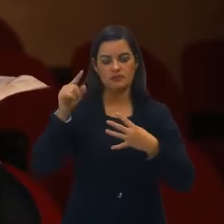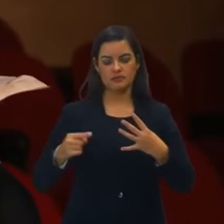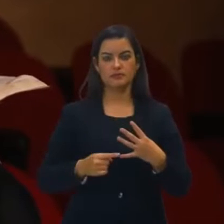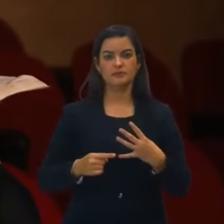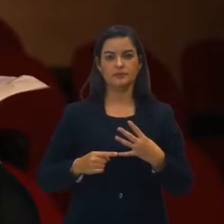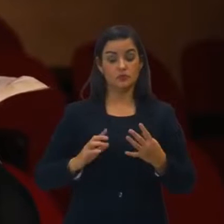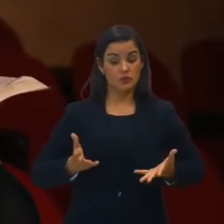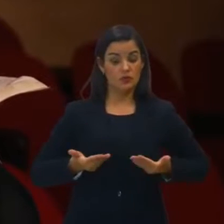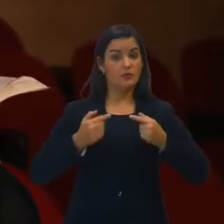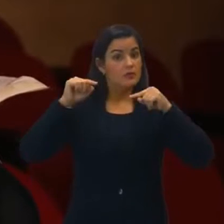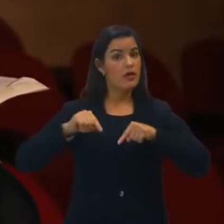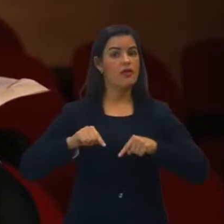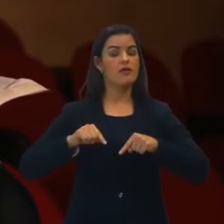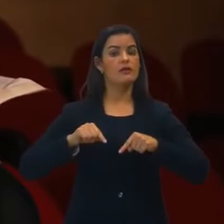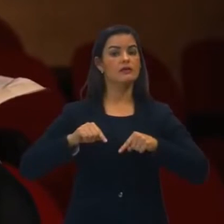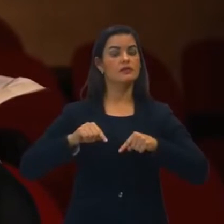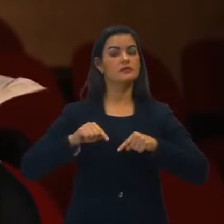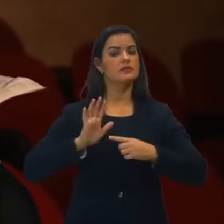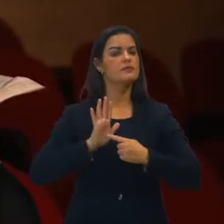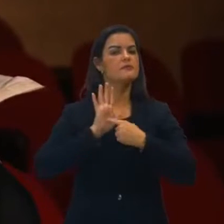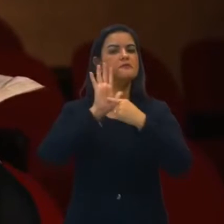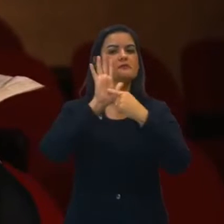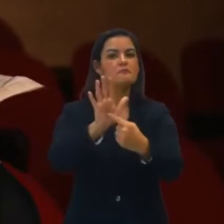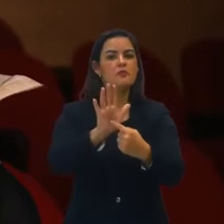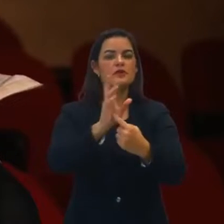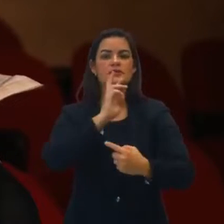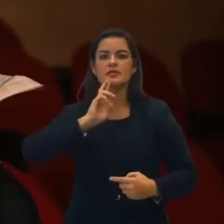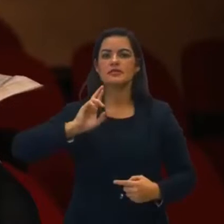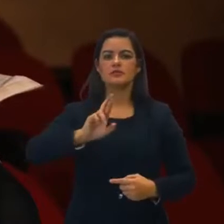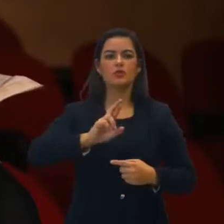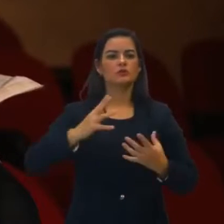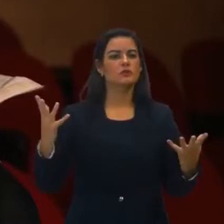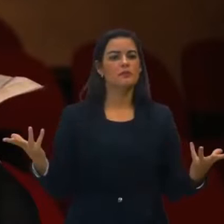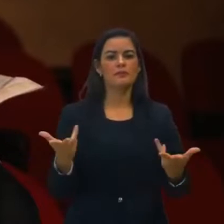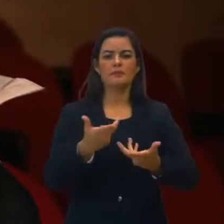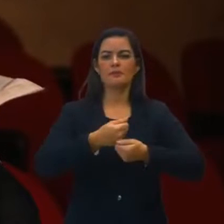este avivamento produz resultados extraordinários para a igreja.